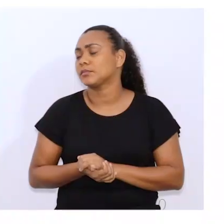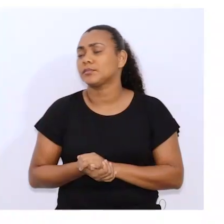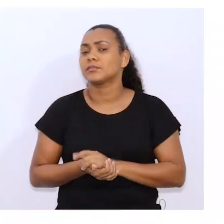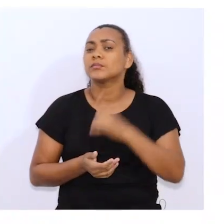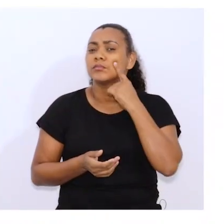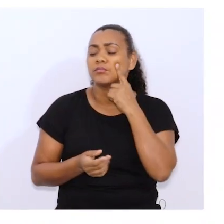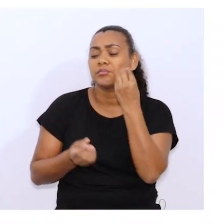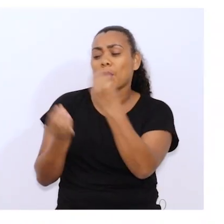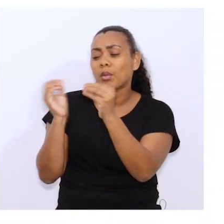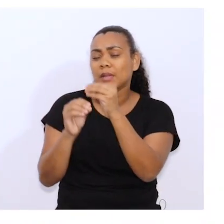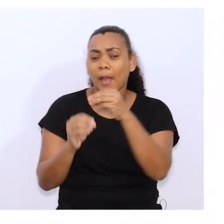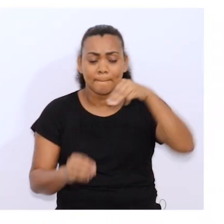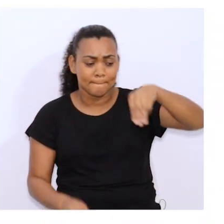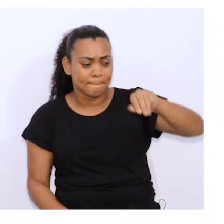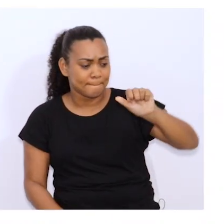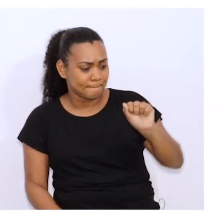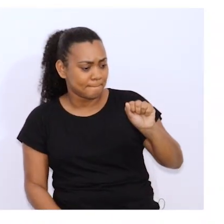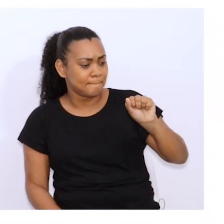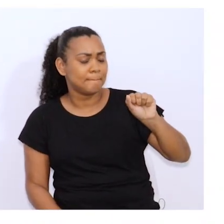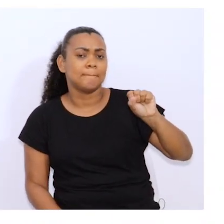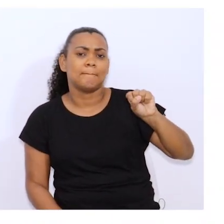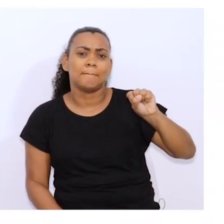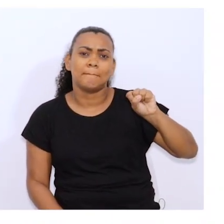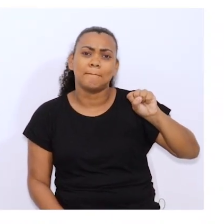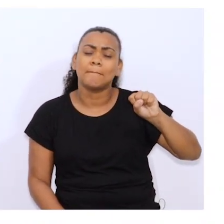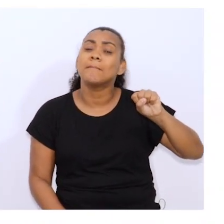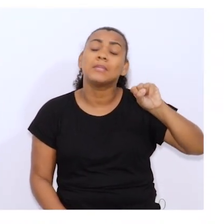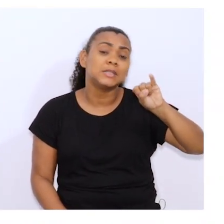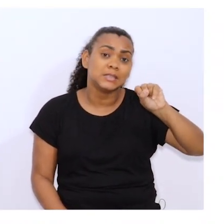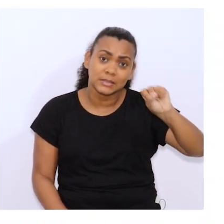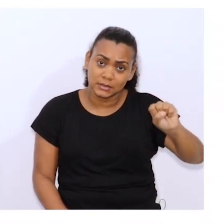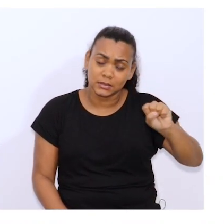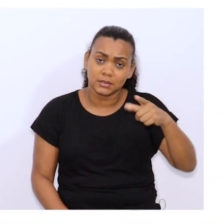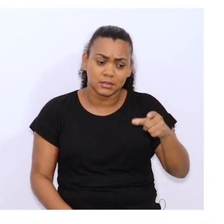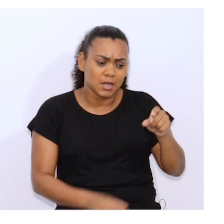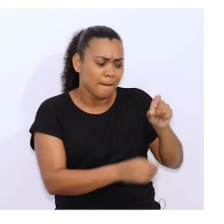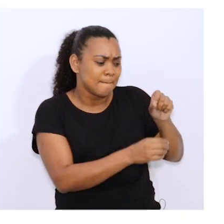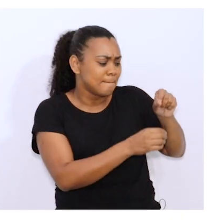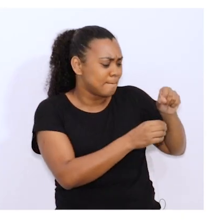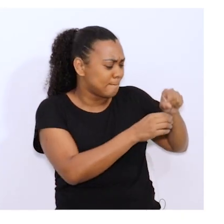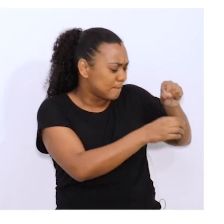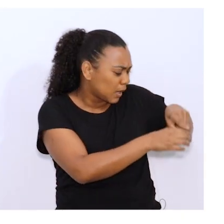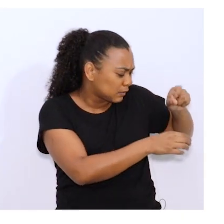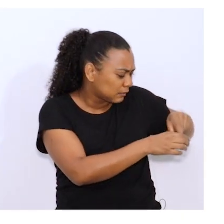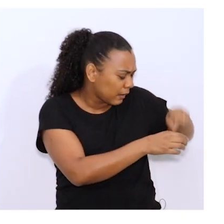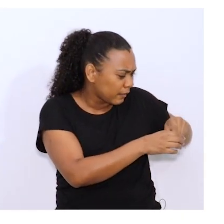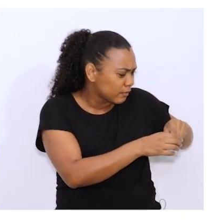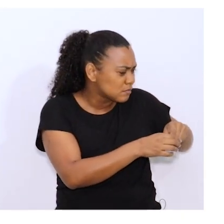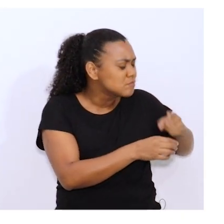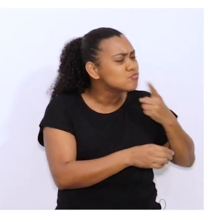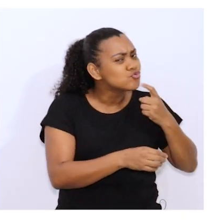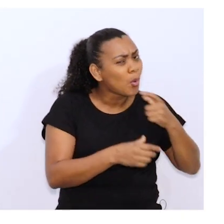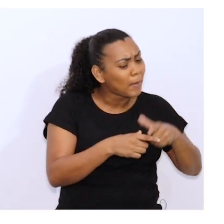Vamos completar com mais ou mais. Plantei tomate, mas não